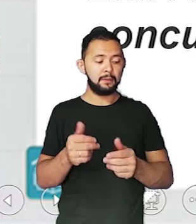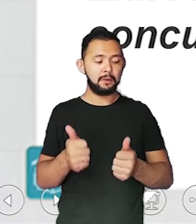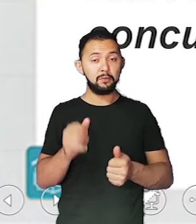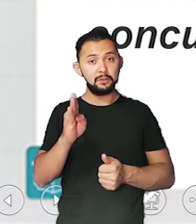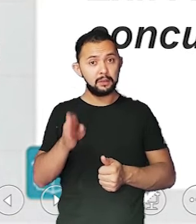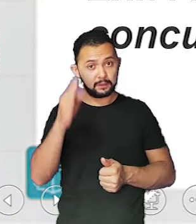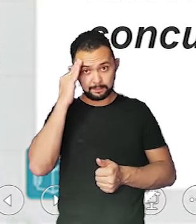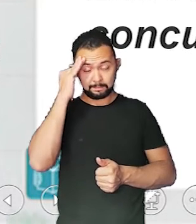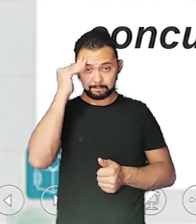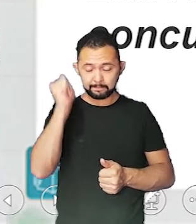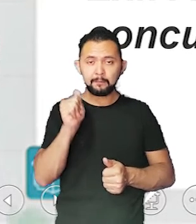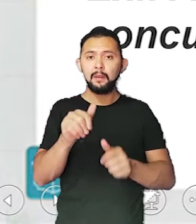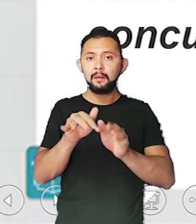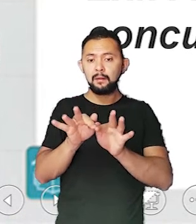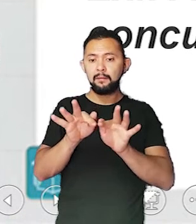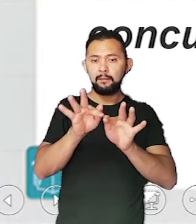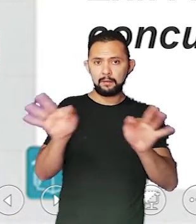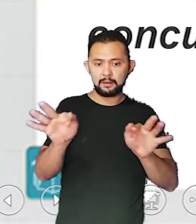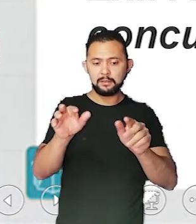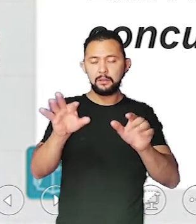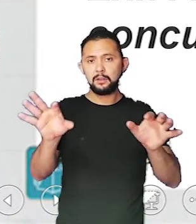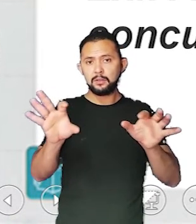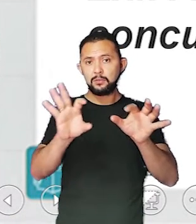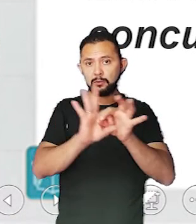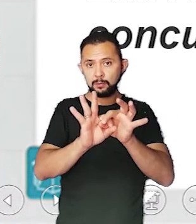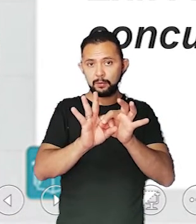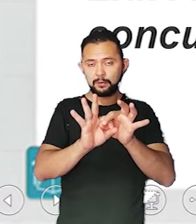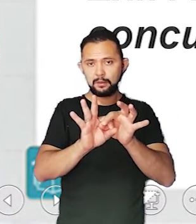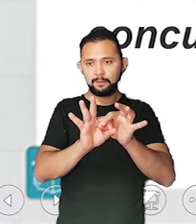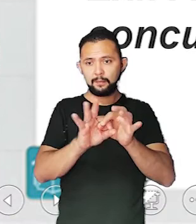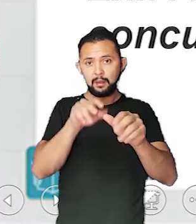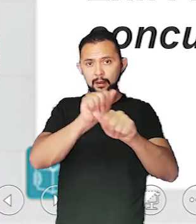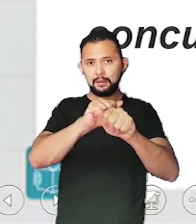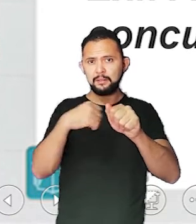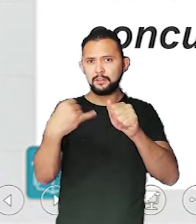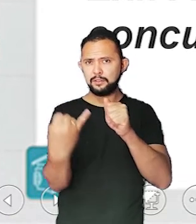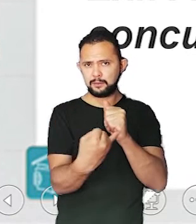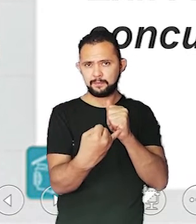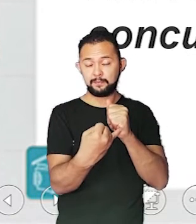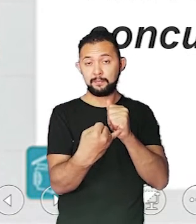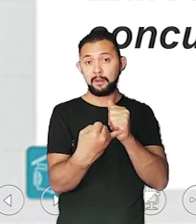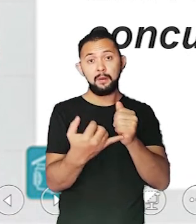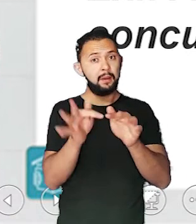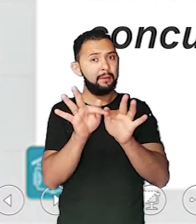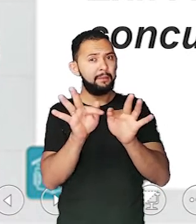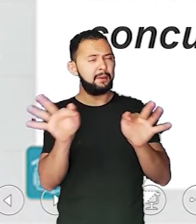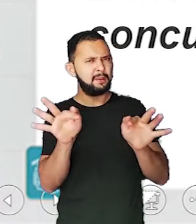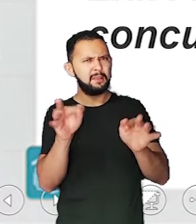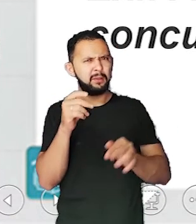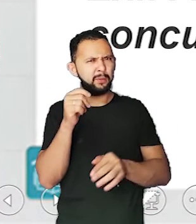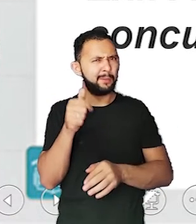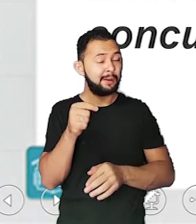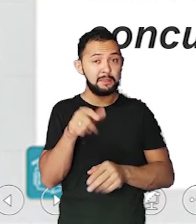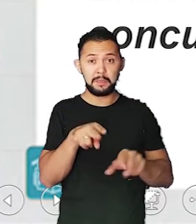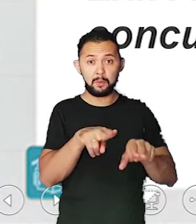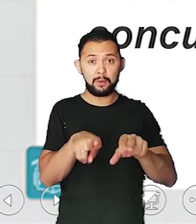já sabe que a oração subordinada é adjetiva, certo? Aqui é a mesma coisa, a frase é a mesma, praticamente, quase, né? Quase.